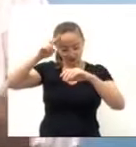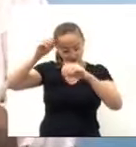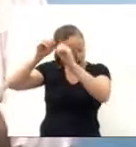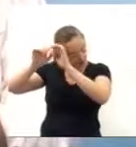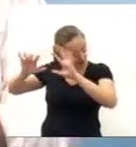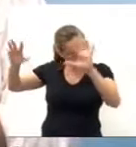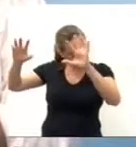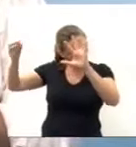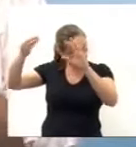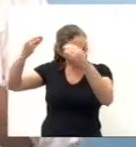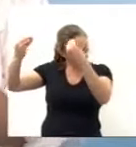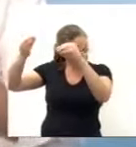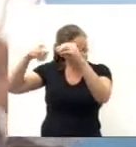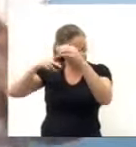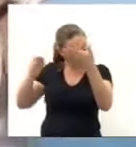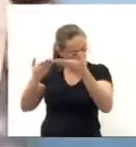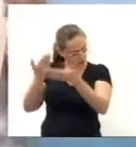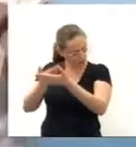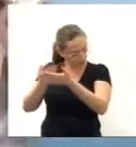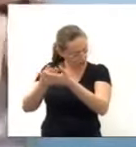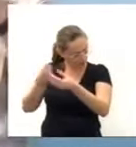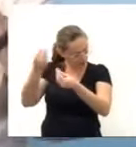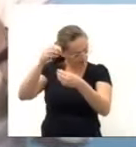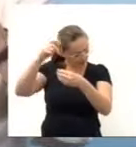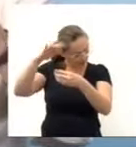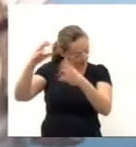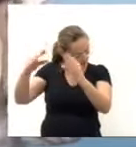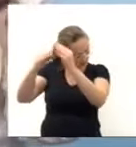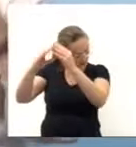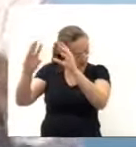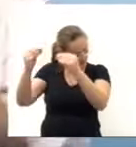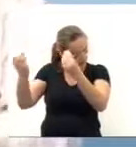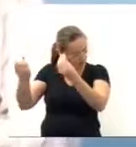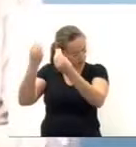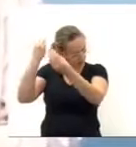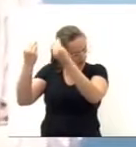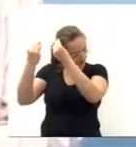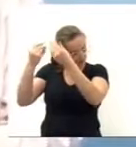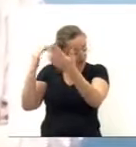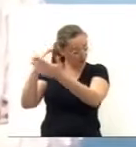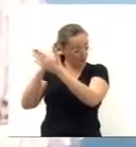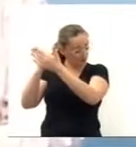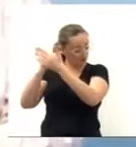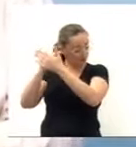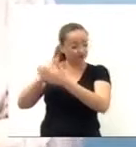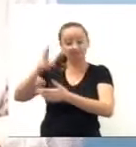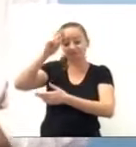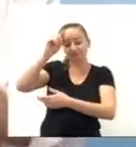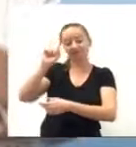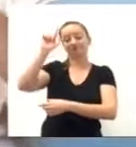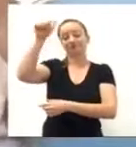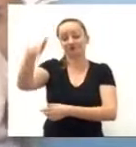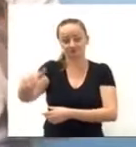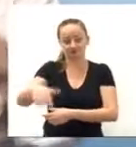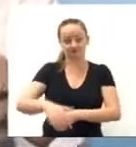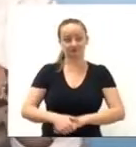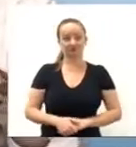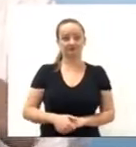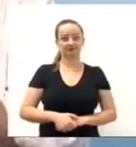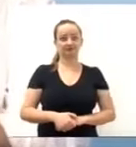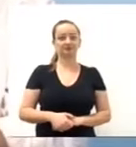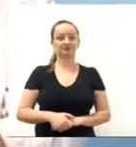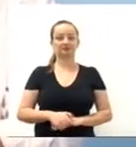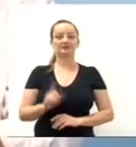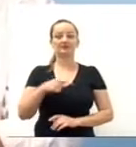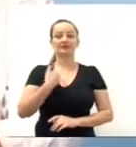hora de eu estar estudando. Eu posso escrever fórmulas, colocar regras, e isso me ajuda muito, tá? Pessoal, nós